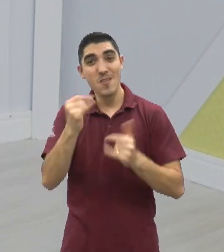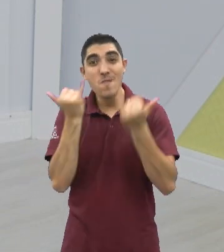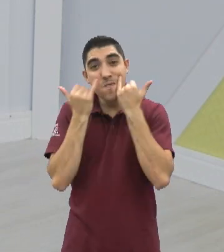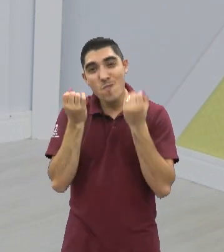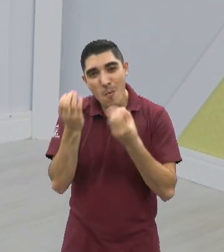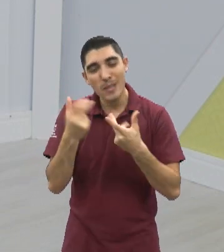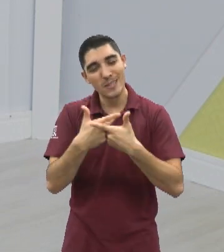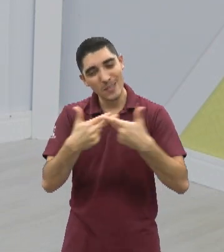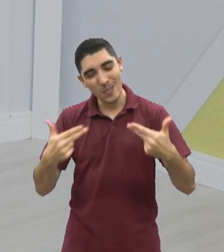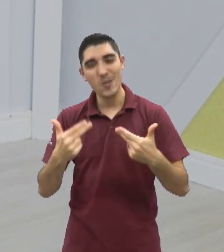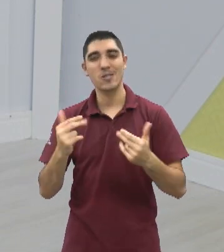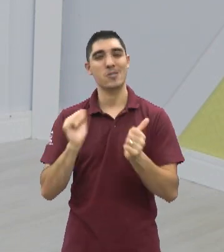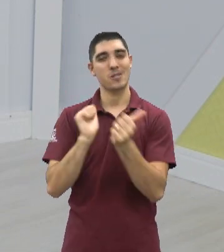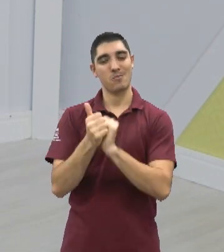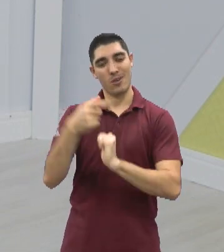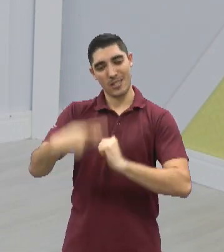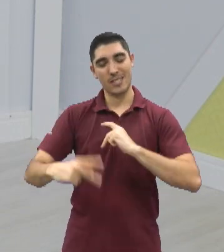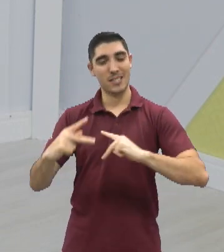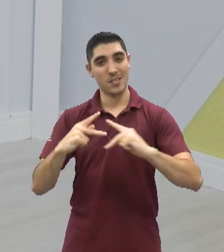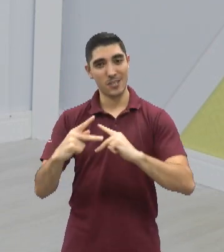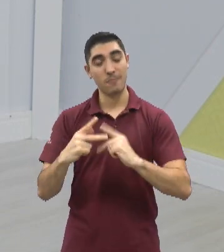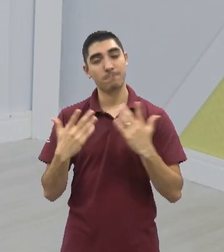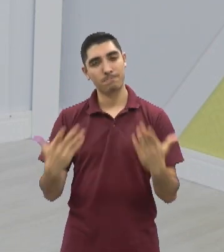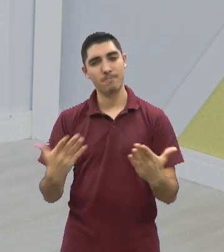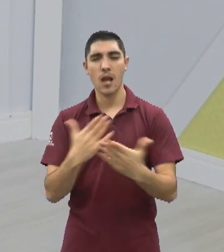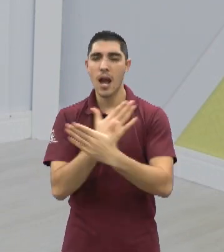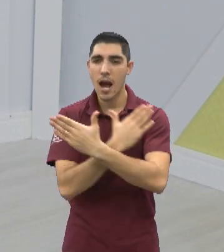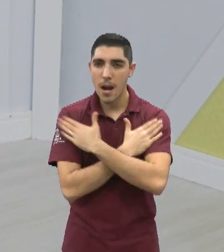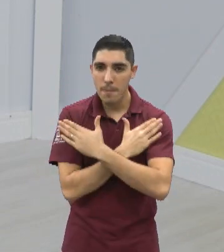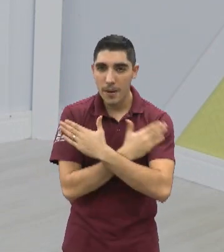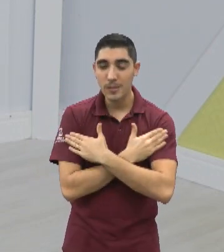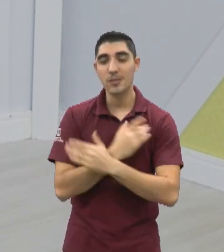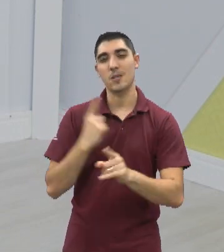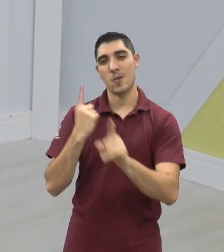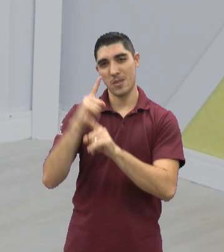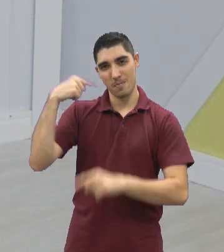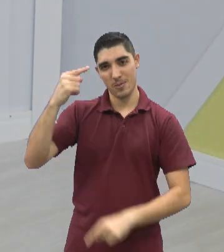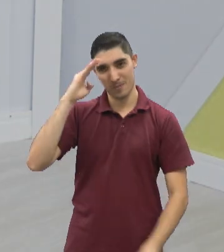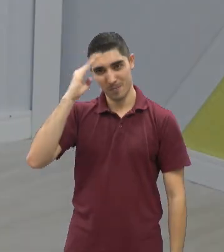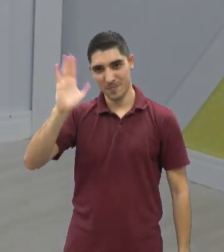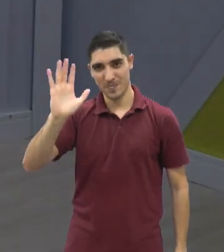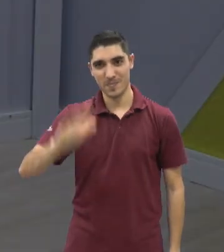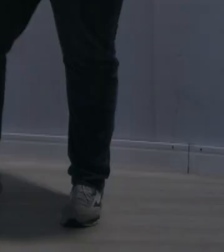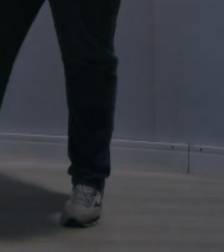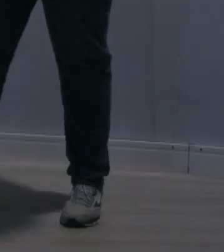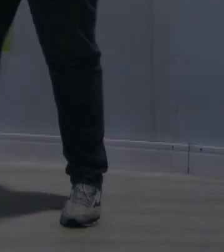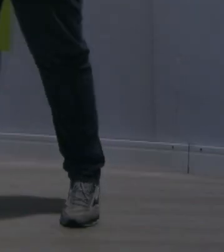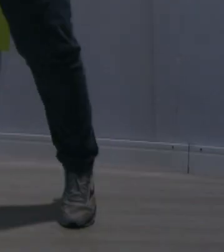informações do esporte da nossa cidade. De minha parte, grande abraço. Até a próxima. Tchau, tchau.